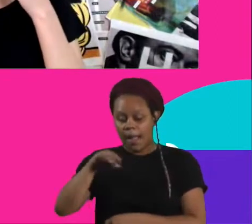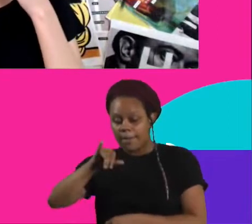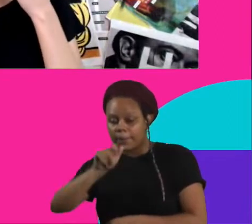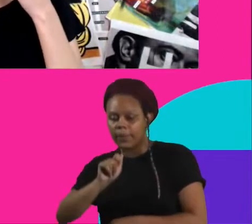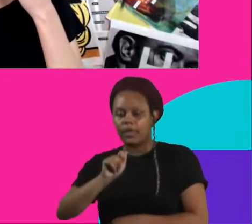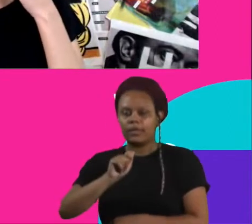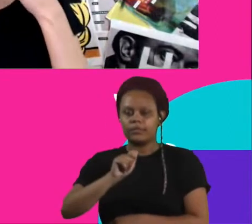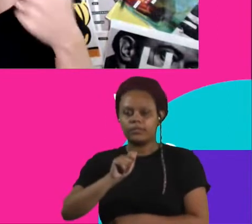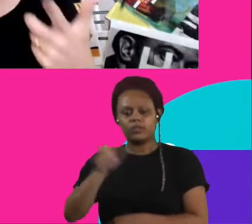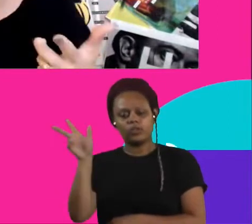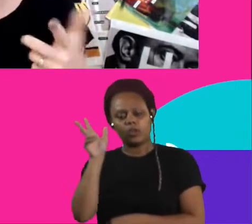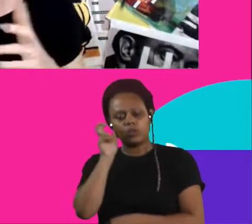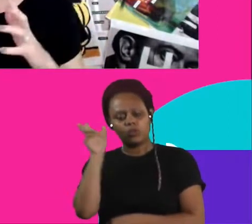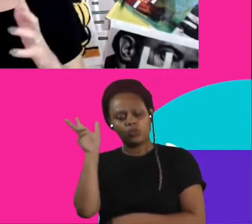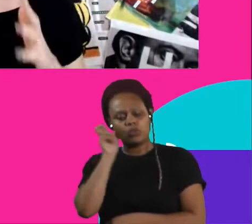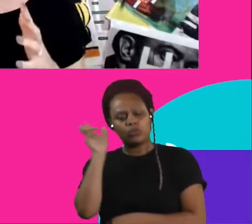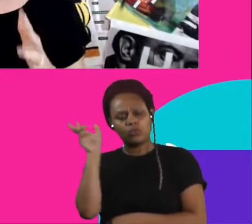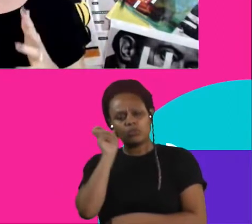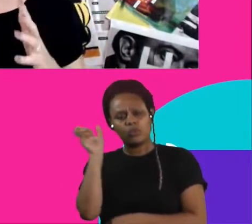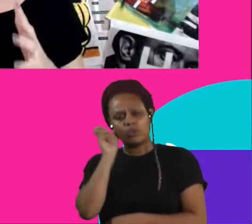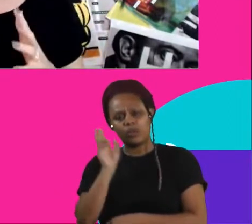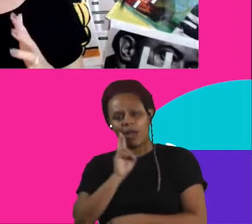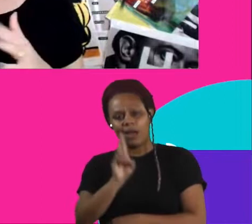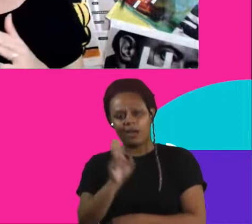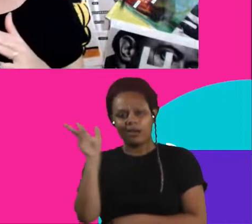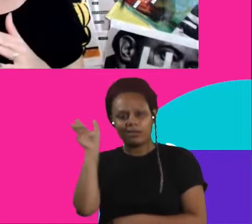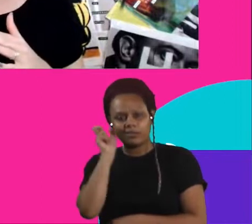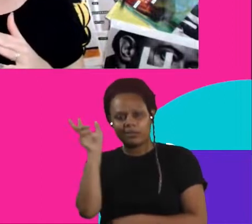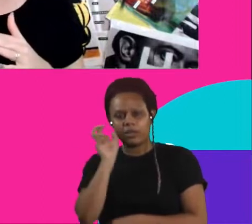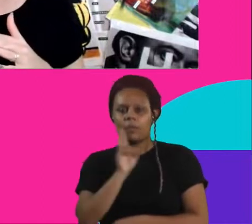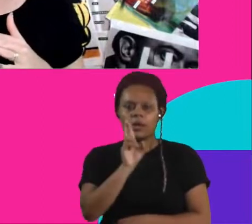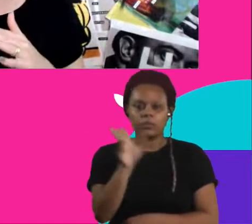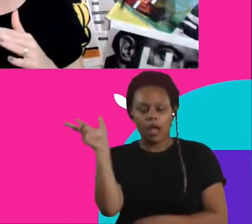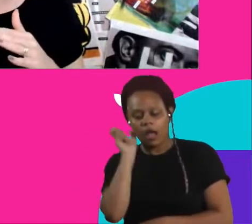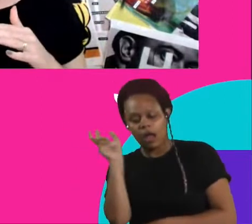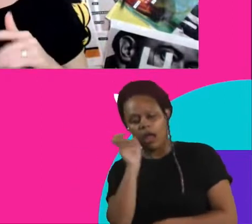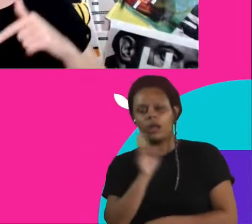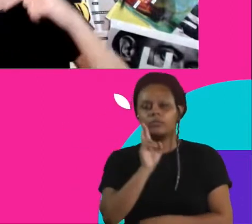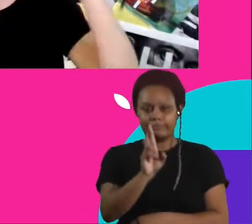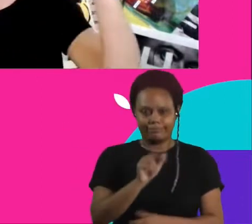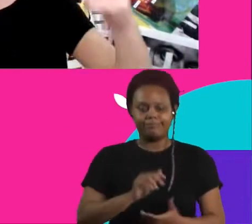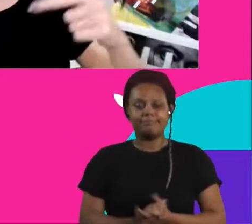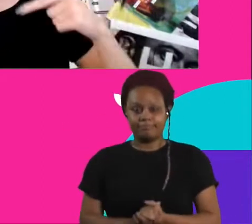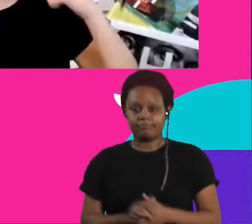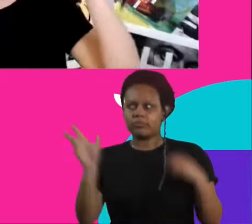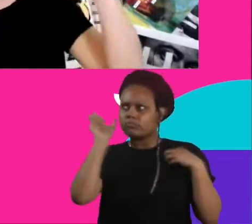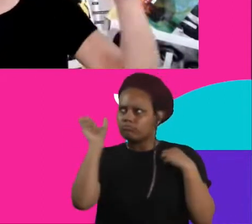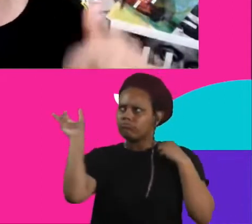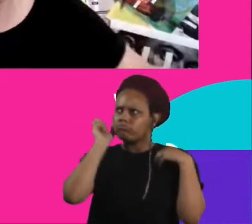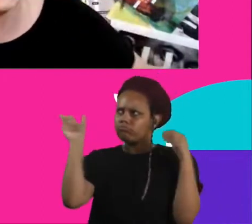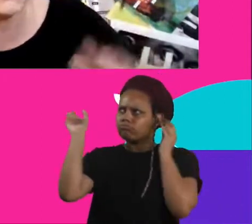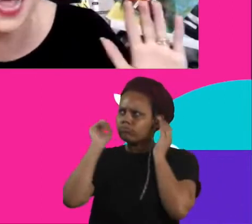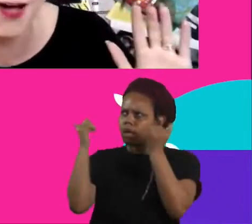só estou escutando para responder. Eu, às vezes, muitas vezes, eu acabo caindo nesse procurador, sabe, Vlad? Eu estou escutando as